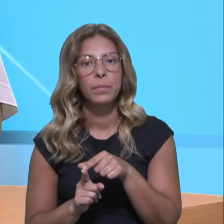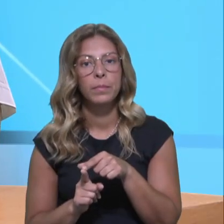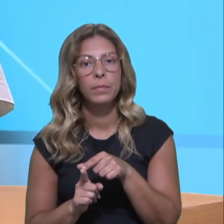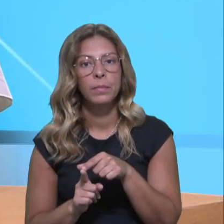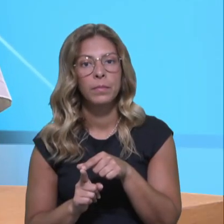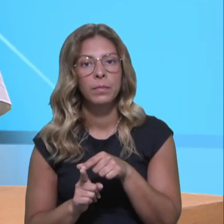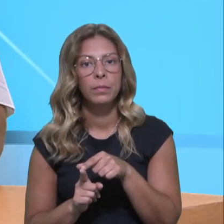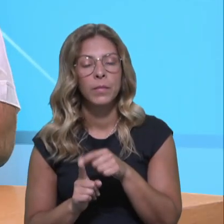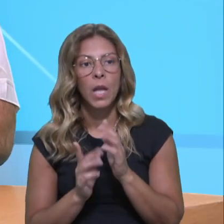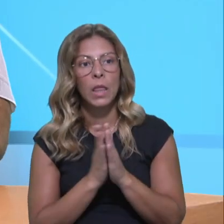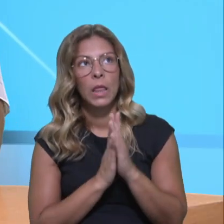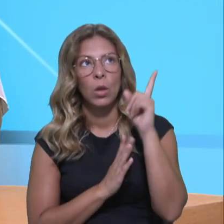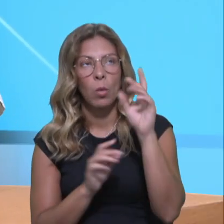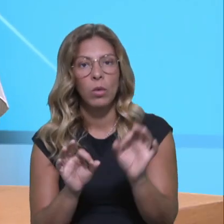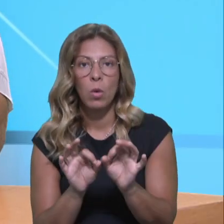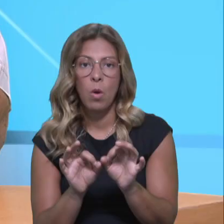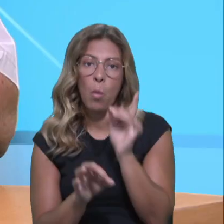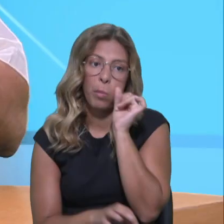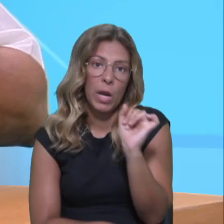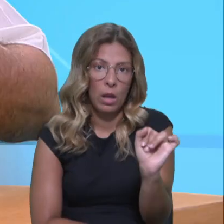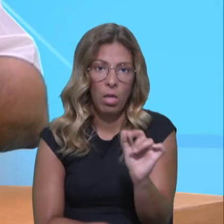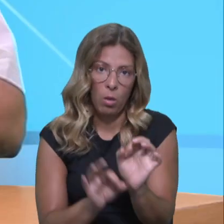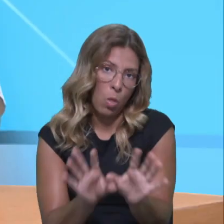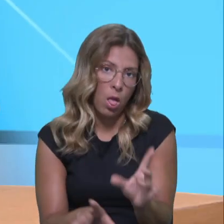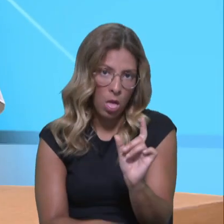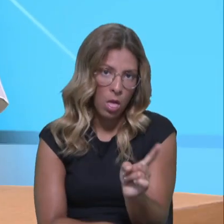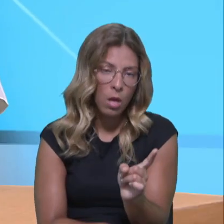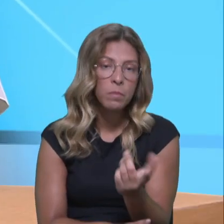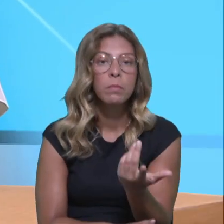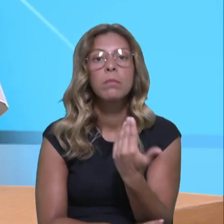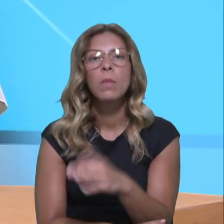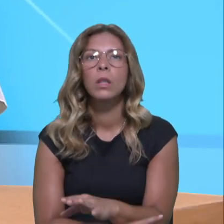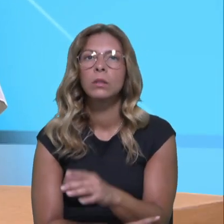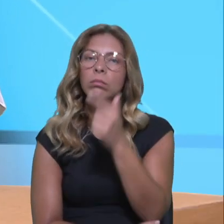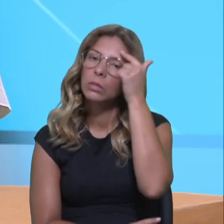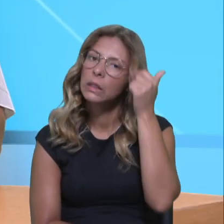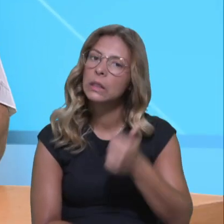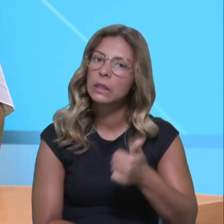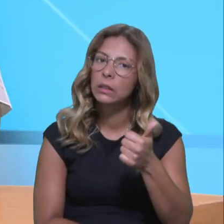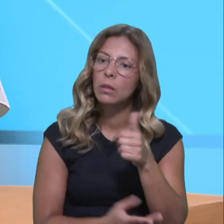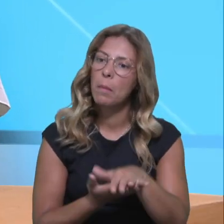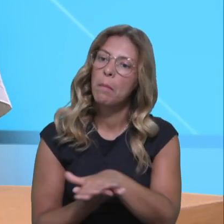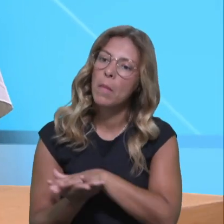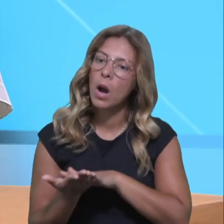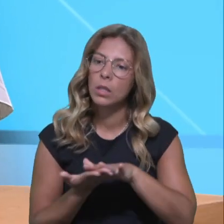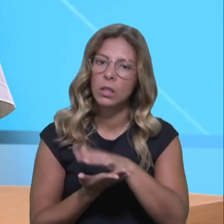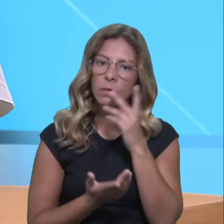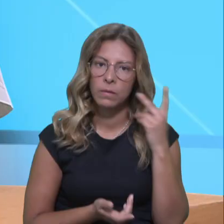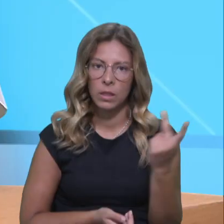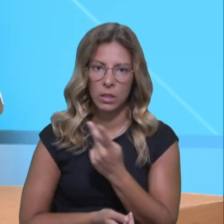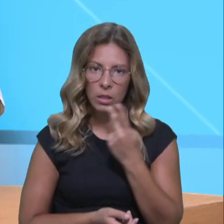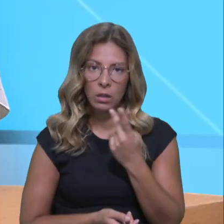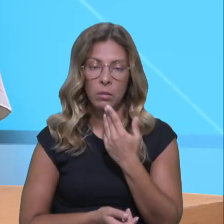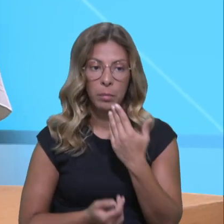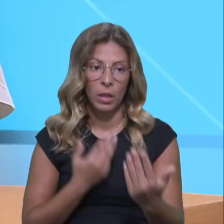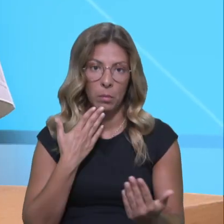a Deus como Pai, depois fala-nos, sem dúvida, aquilo que é o mais elementar da nossa vida, entre os diversos pedidos.